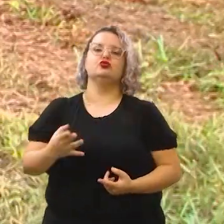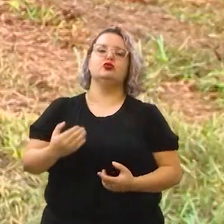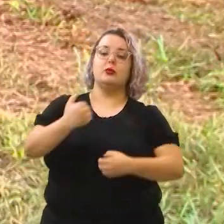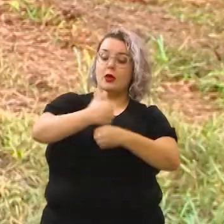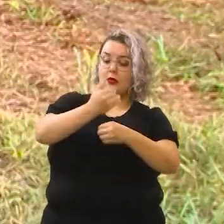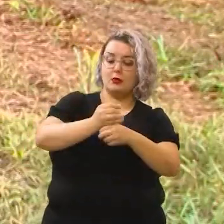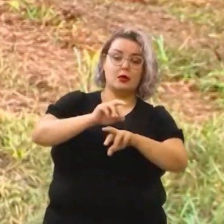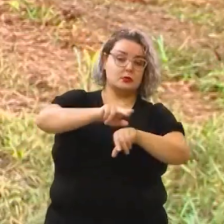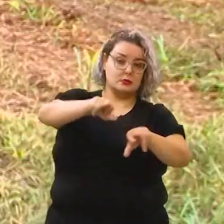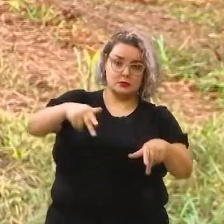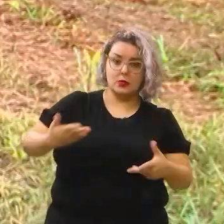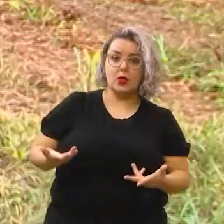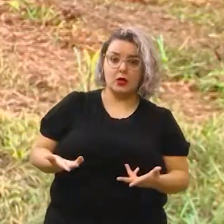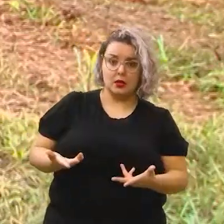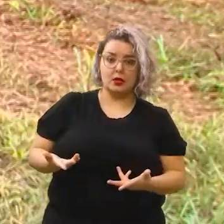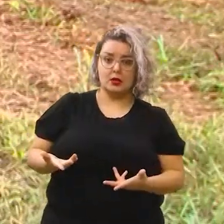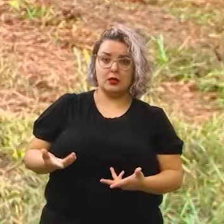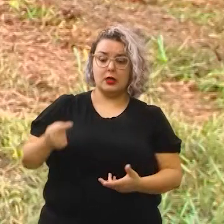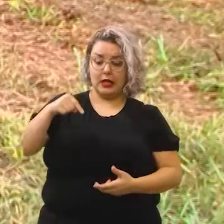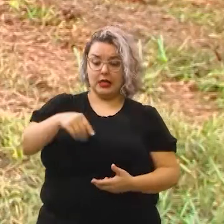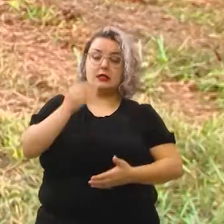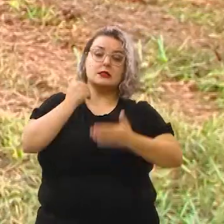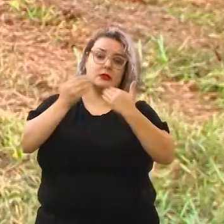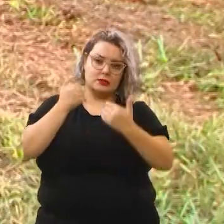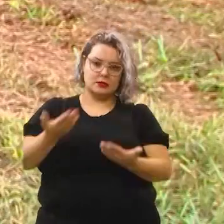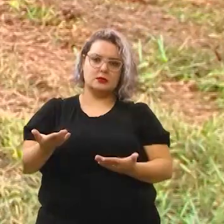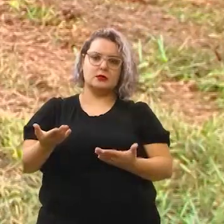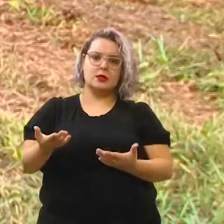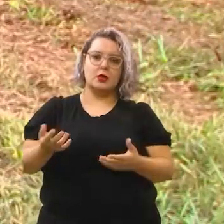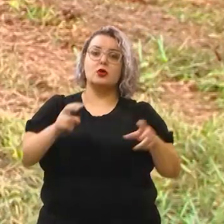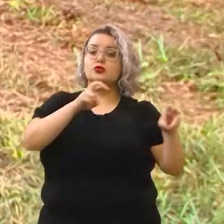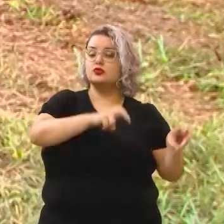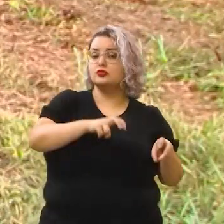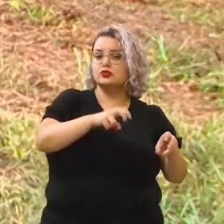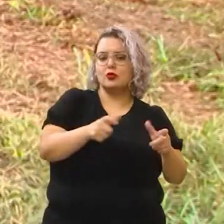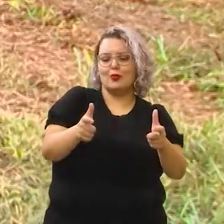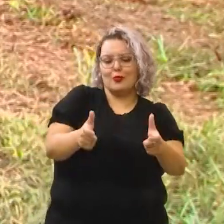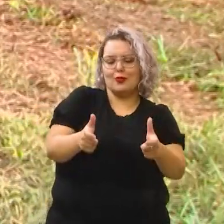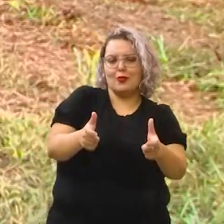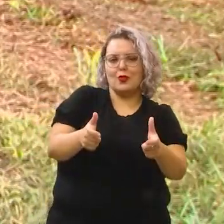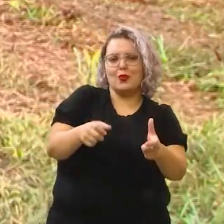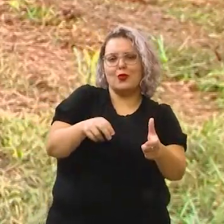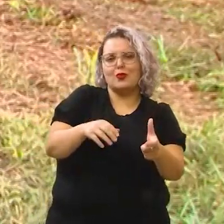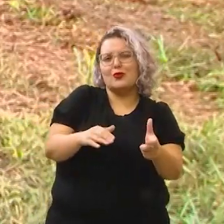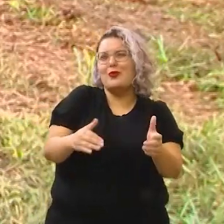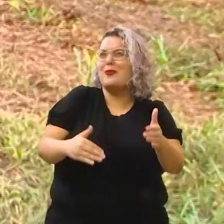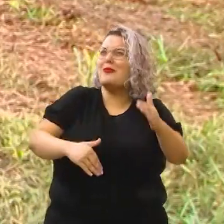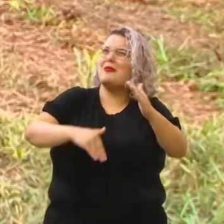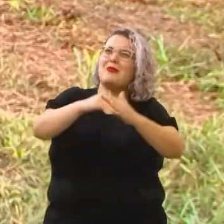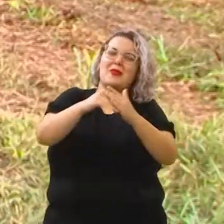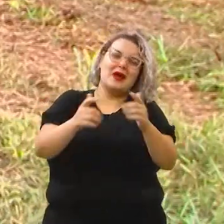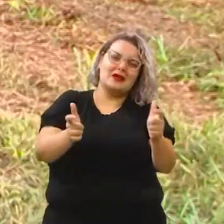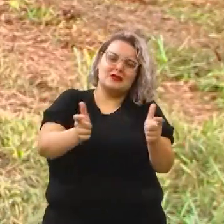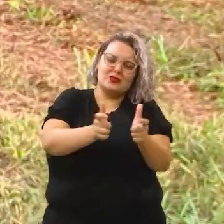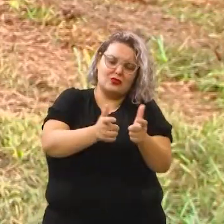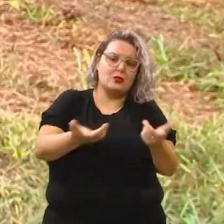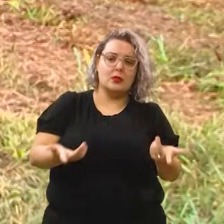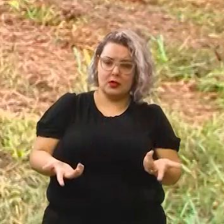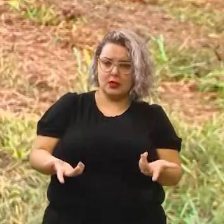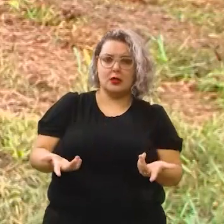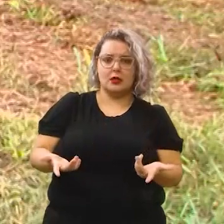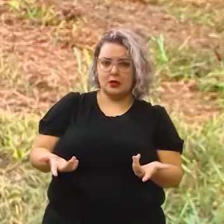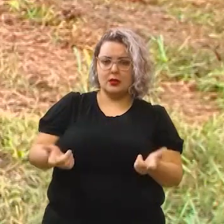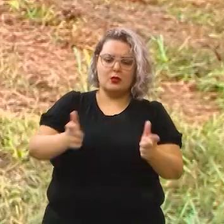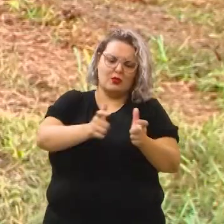uma verdura, esse alimento está vindo de um pequeno ou no máximo um médio agricultor, né?